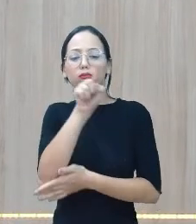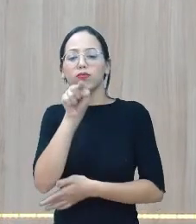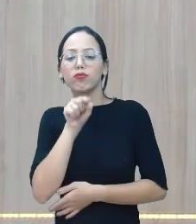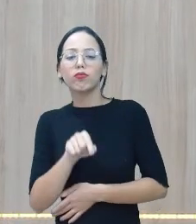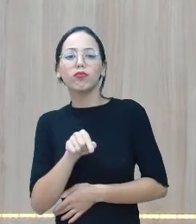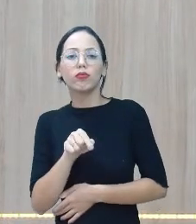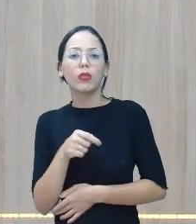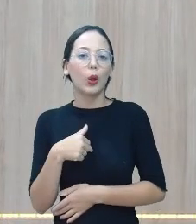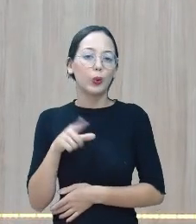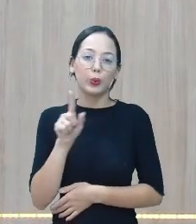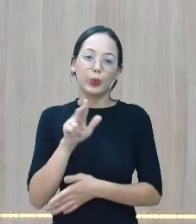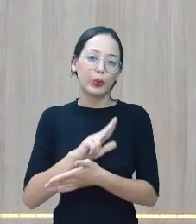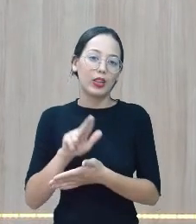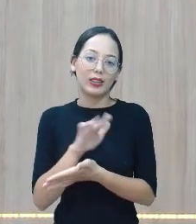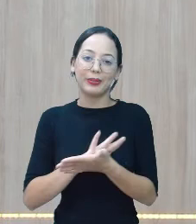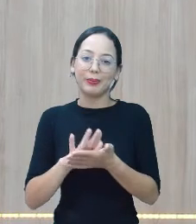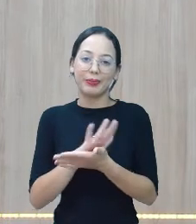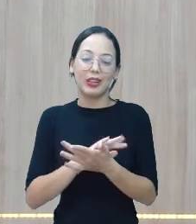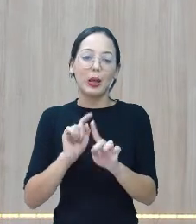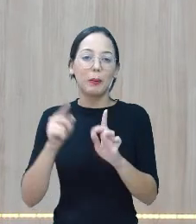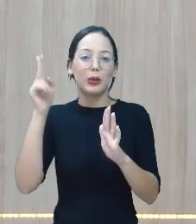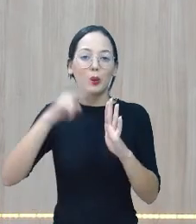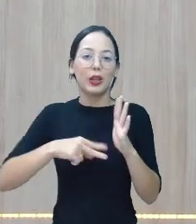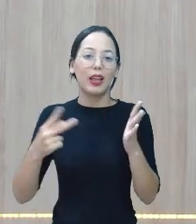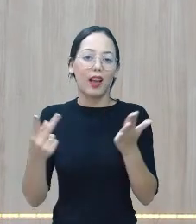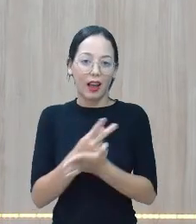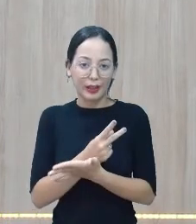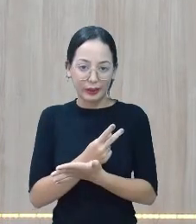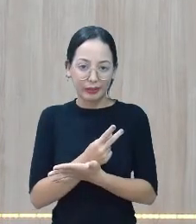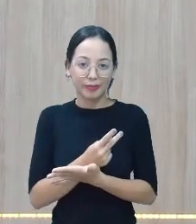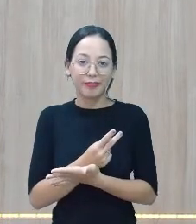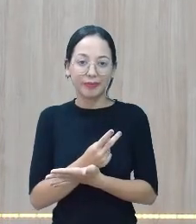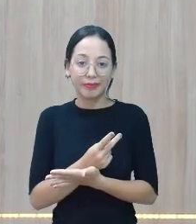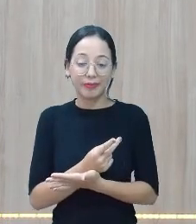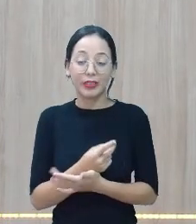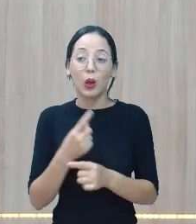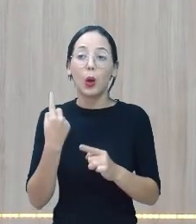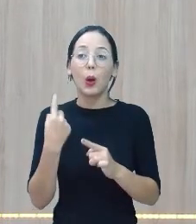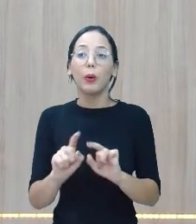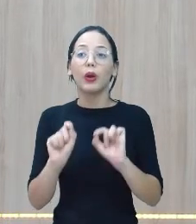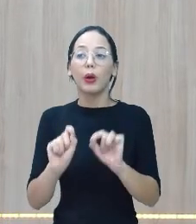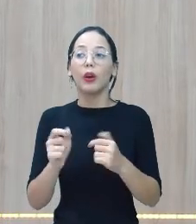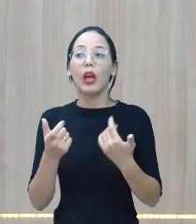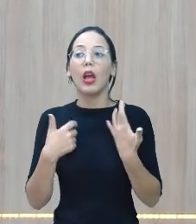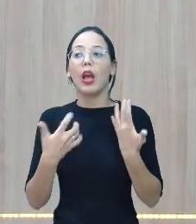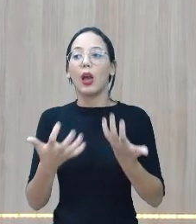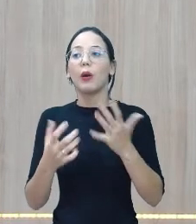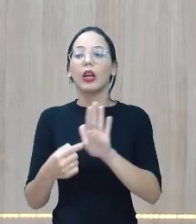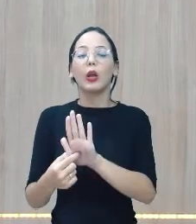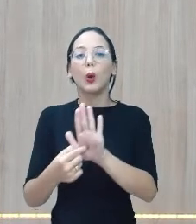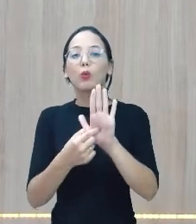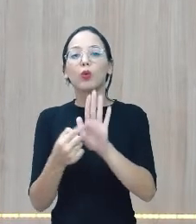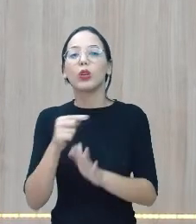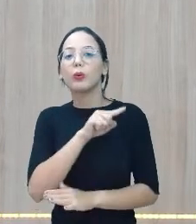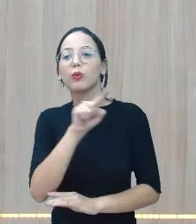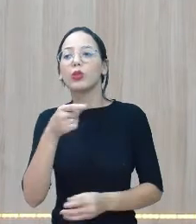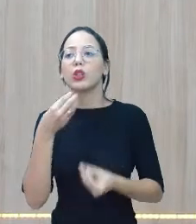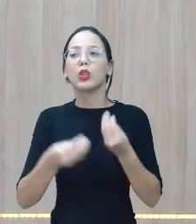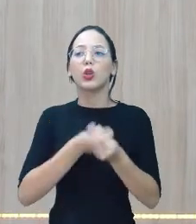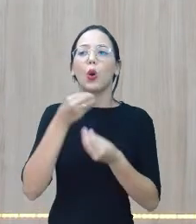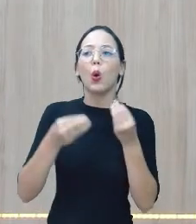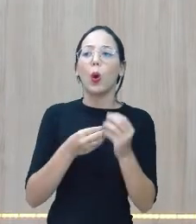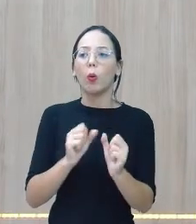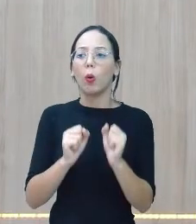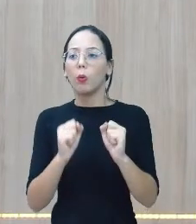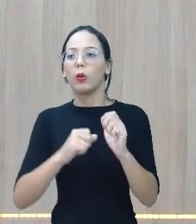estava aqui, mas eu não li vendo a pontuação, porque eu gostaria de mostrar para vocês como é que podemos